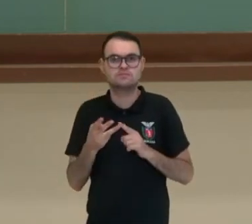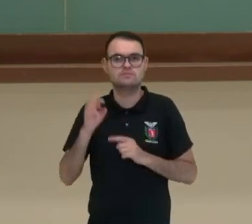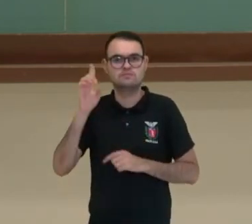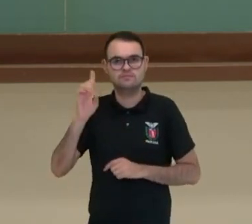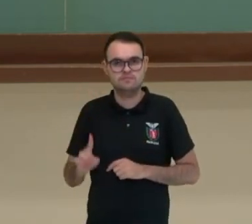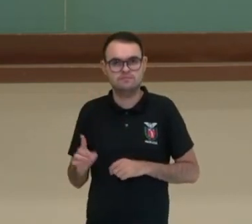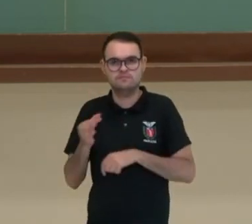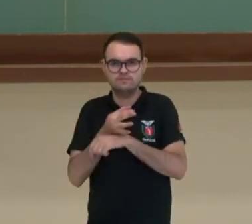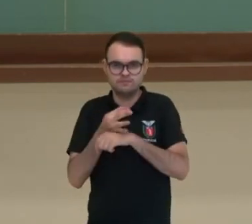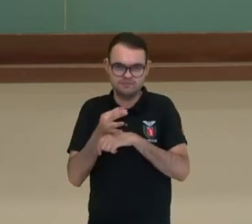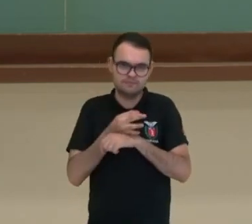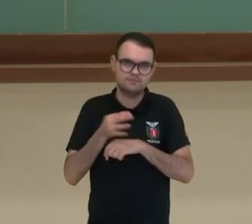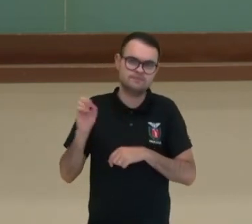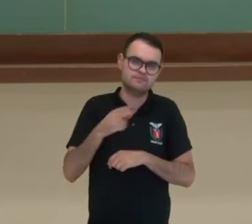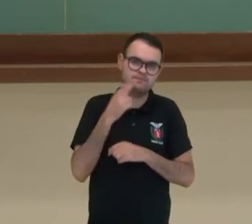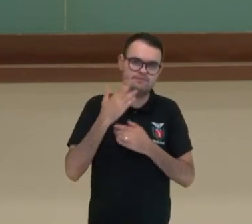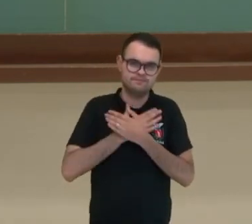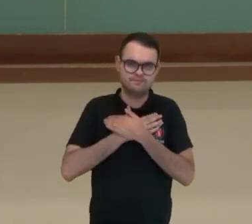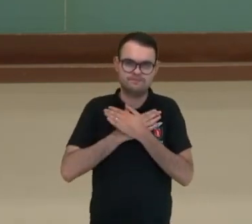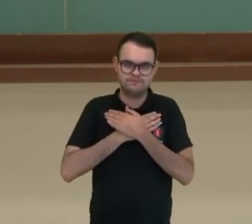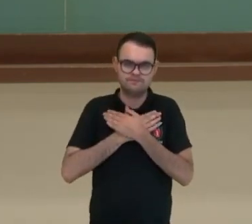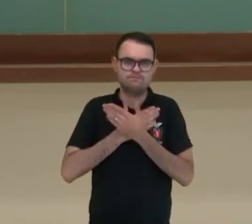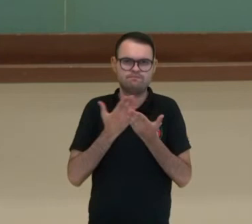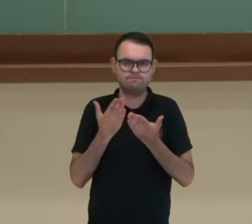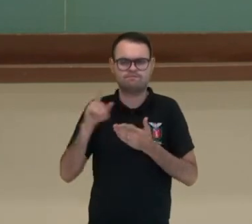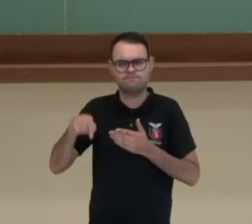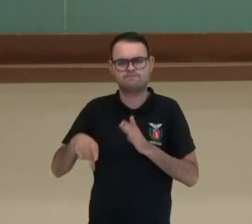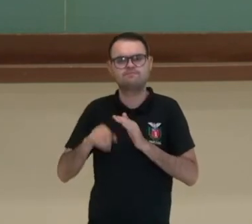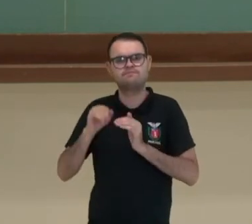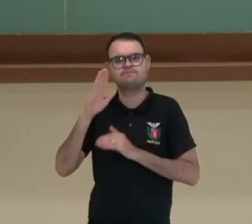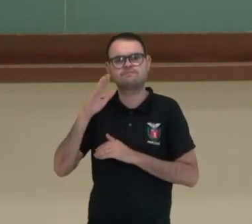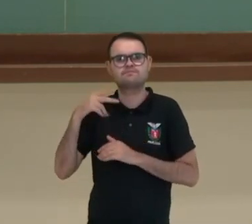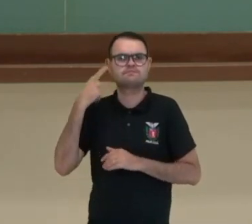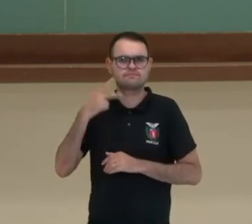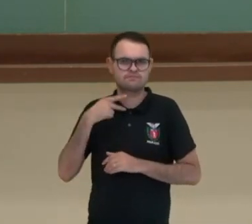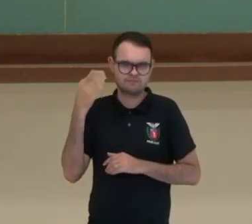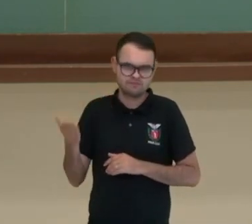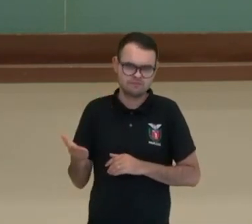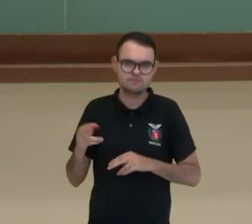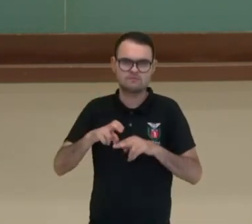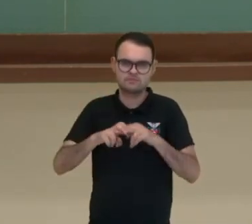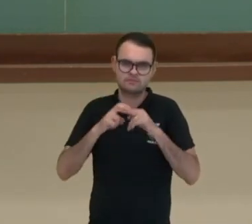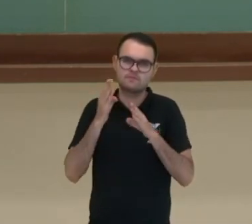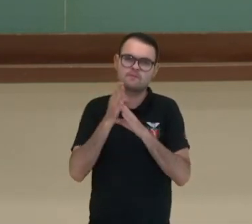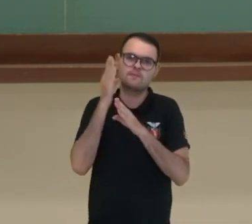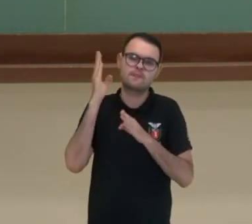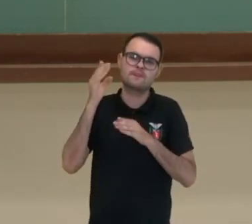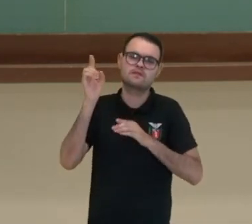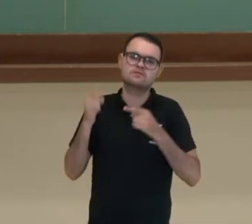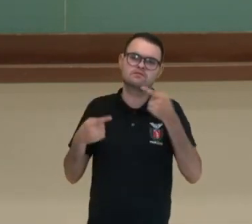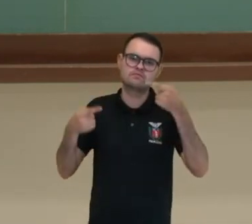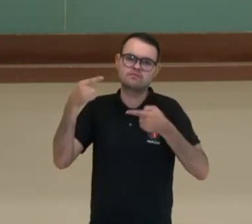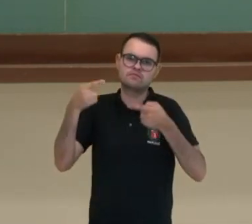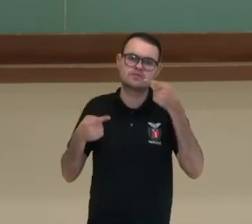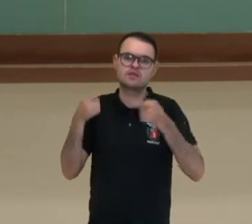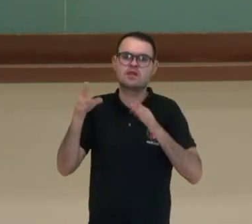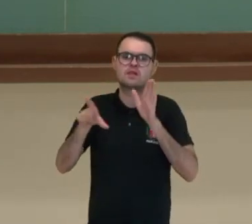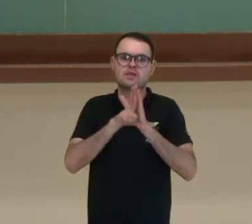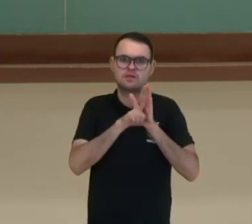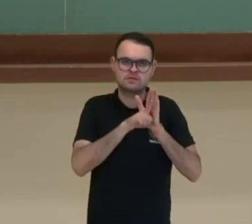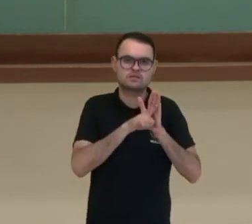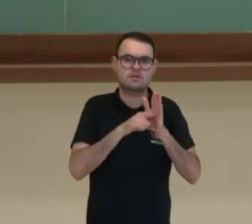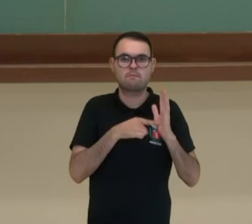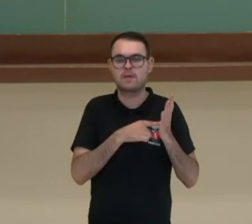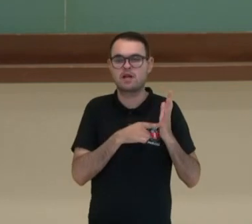a férias ou folgas. Então, esse aqui já é um movimento mais politizado, justamente por discutir a legislação. A máquina